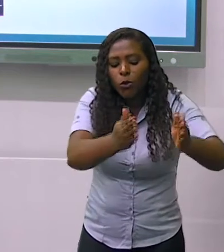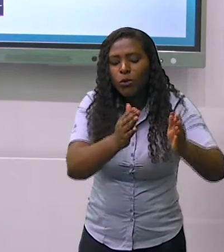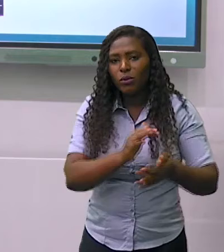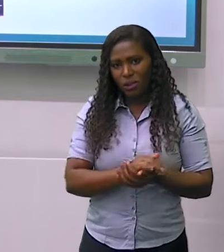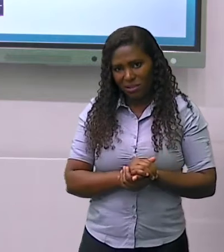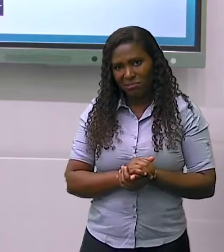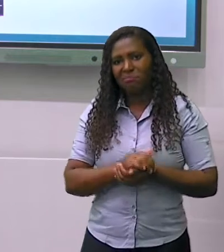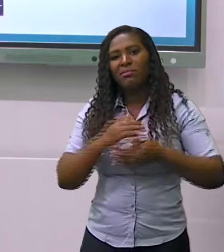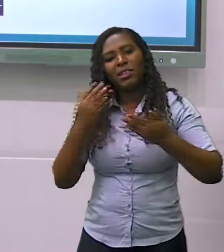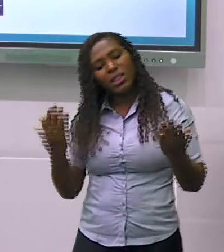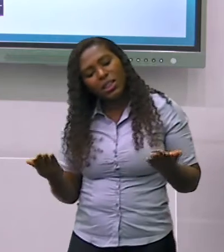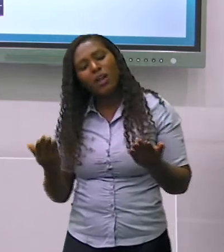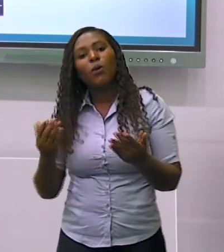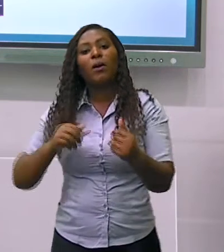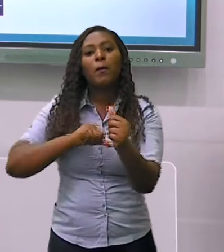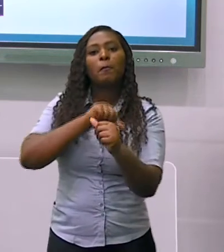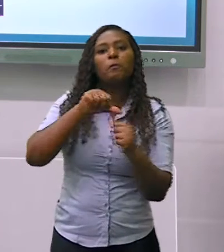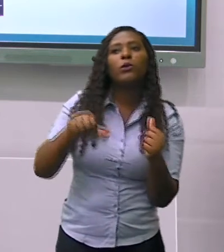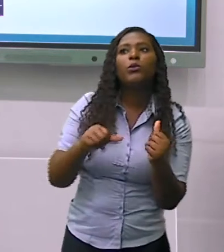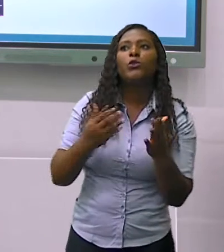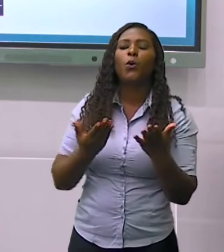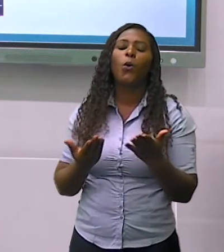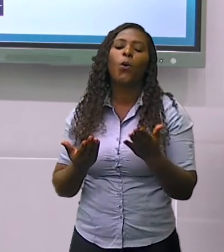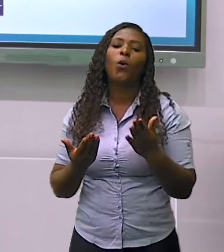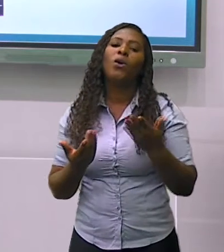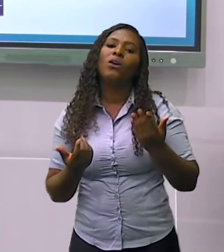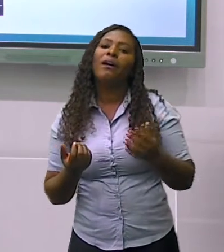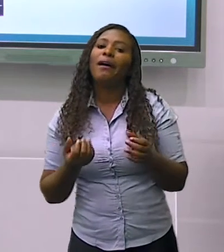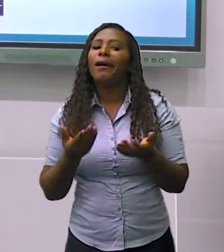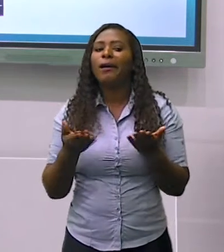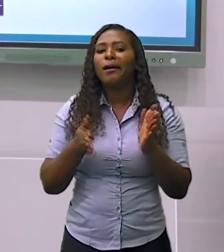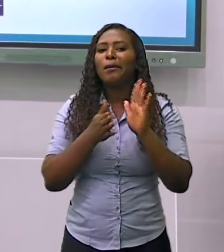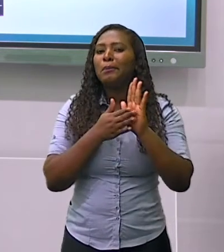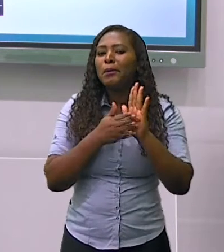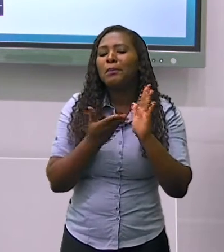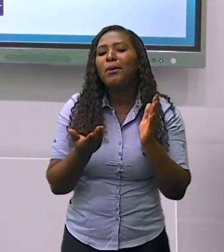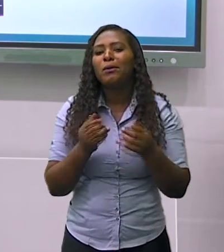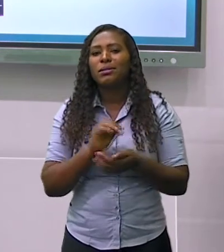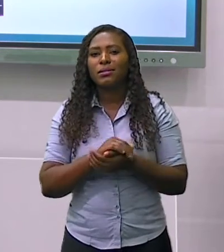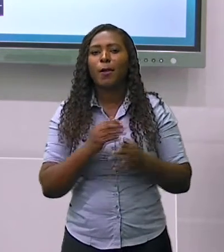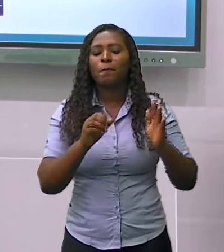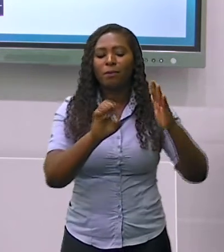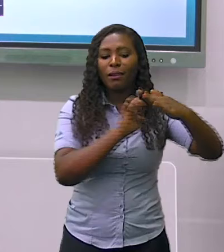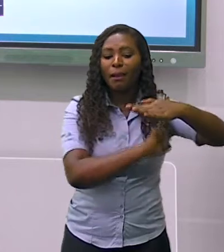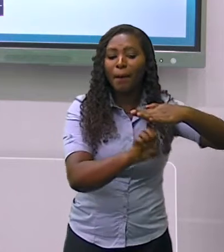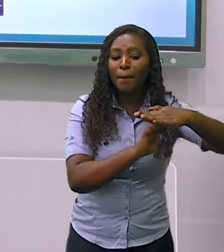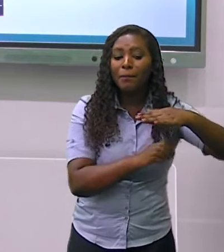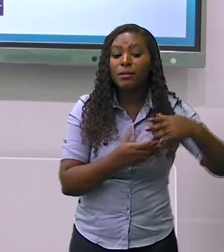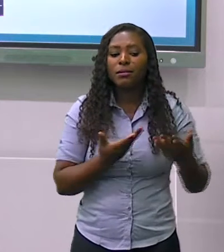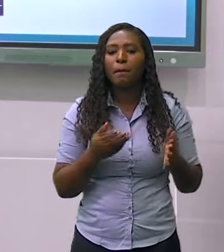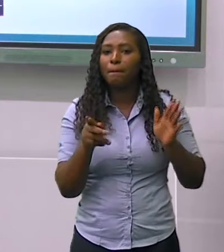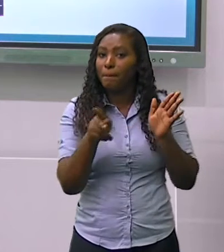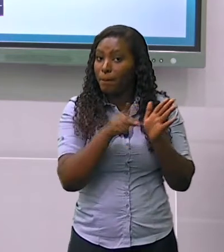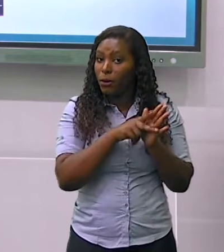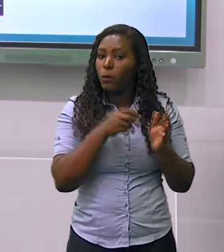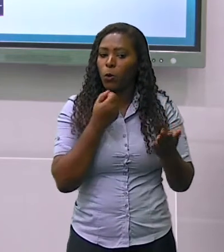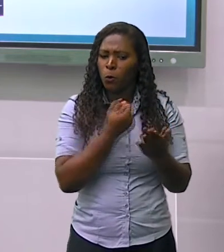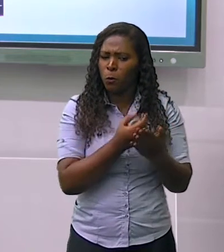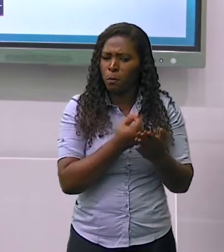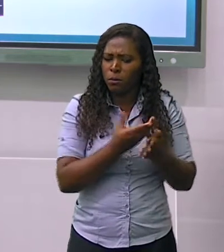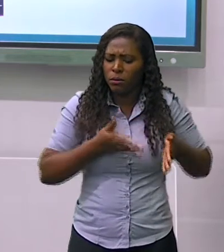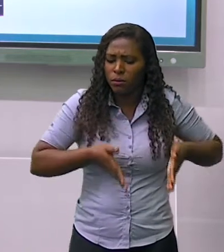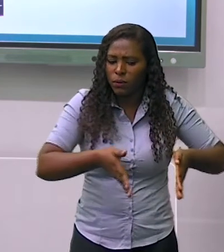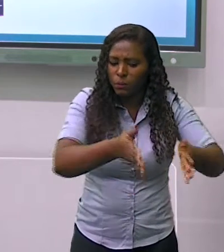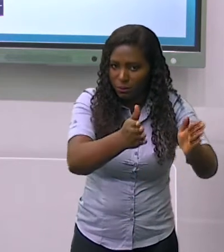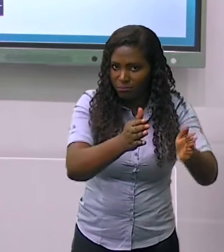processo na qual elas serão administradas e controladas. Desta forma, vão surgir